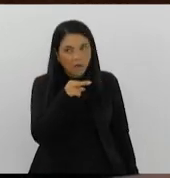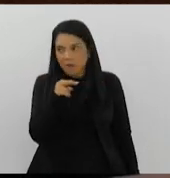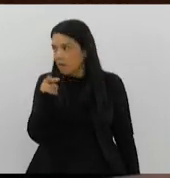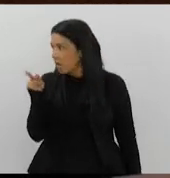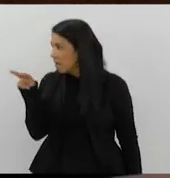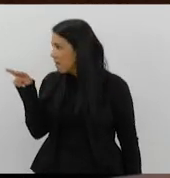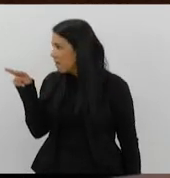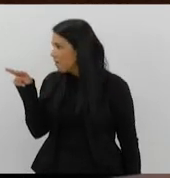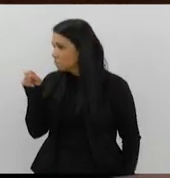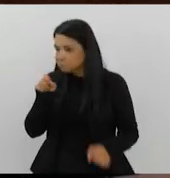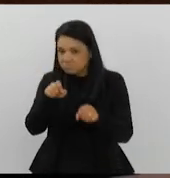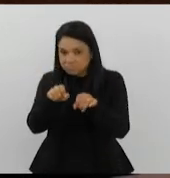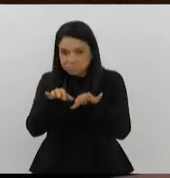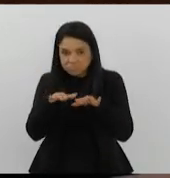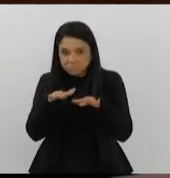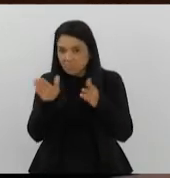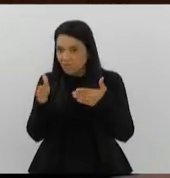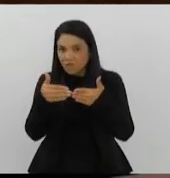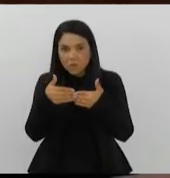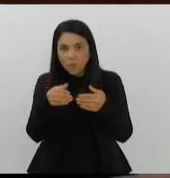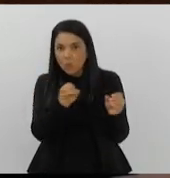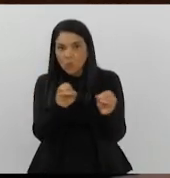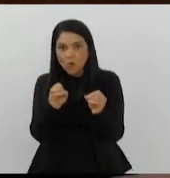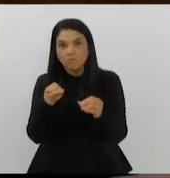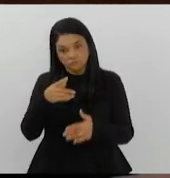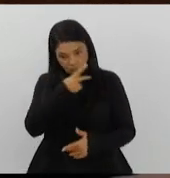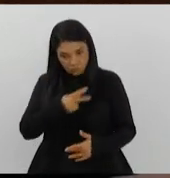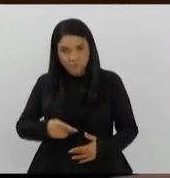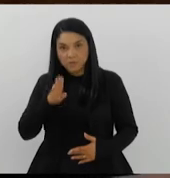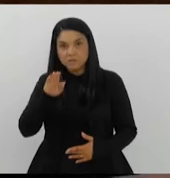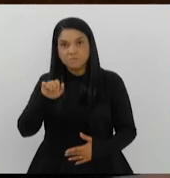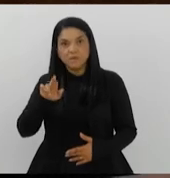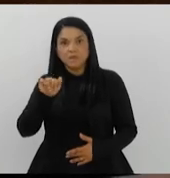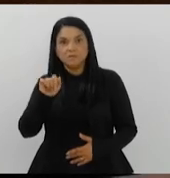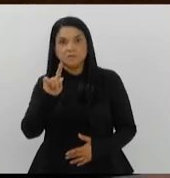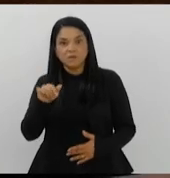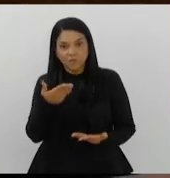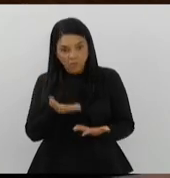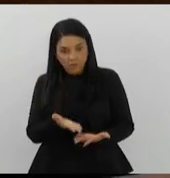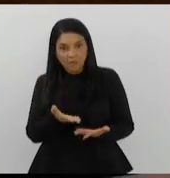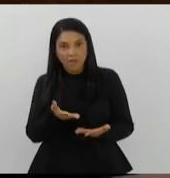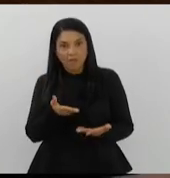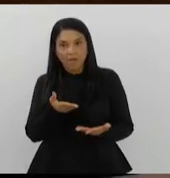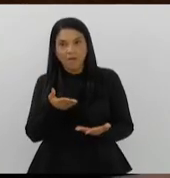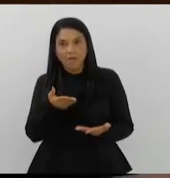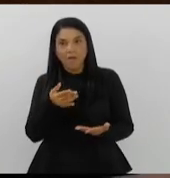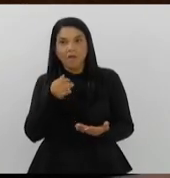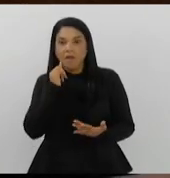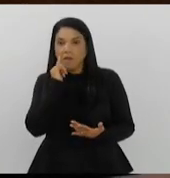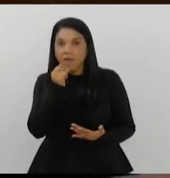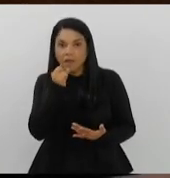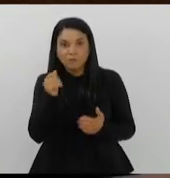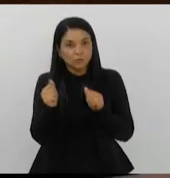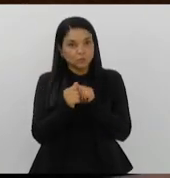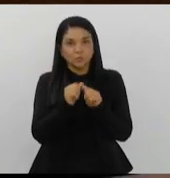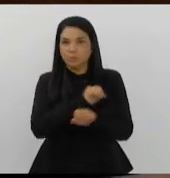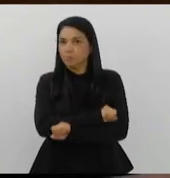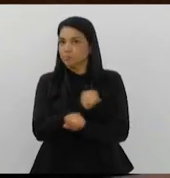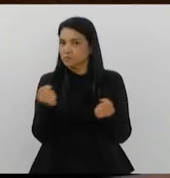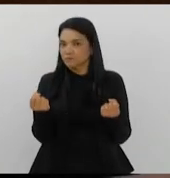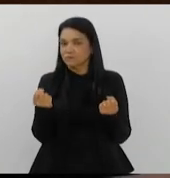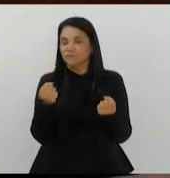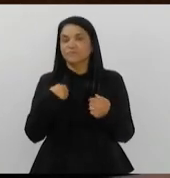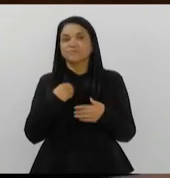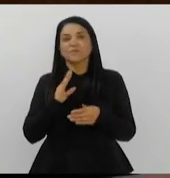A sessão não acabou, e Vossa Excelência presidindo, mas o senhor não pode ser presidente, relator, tudo simultaneamente. O voto